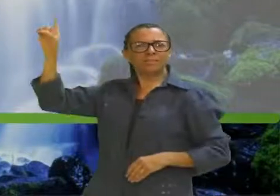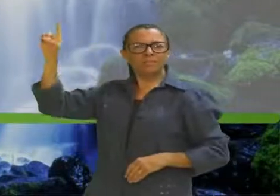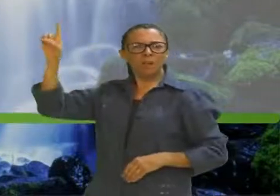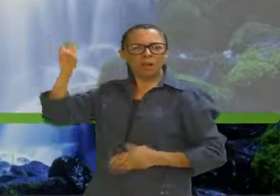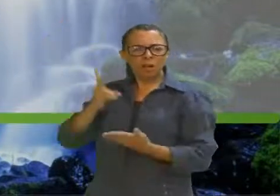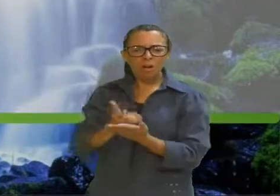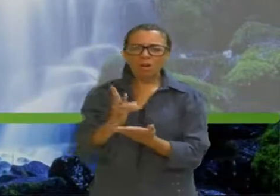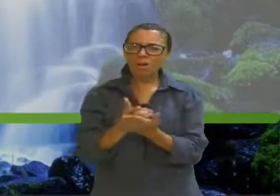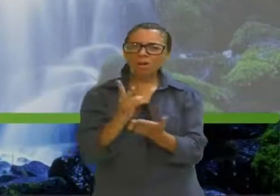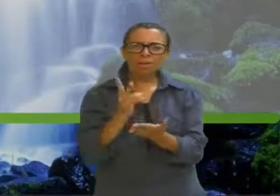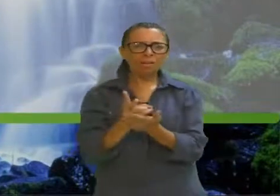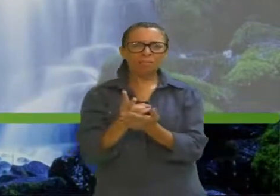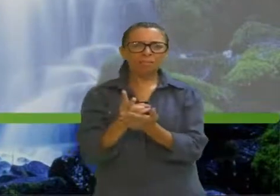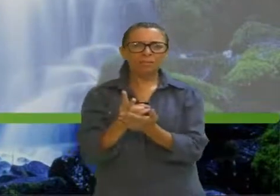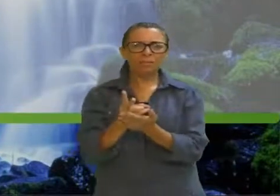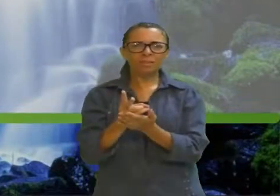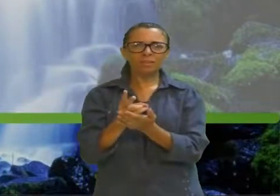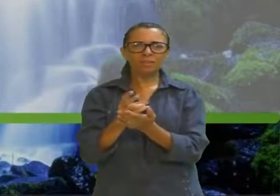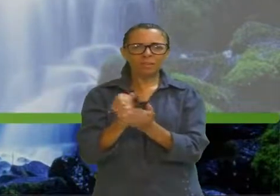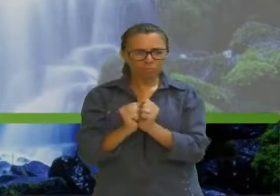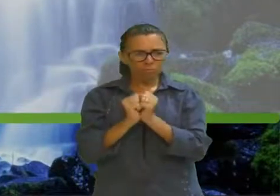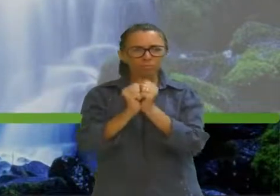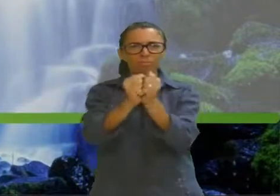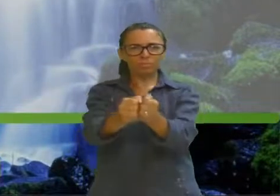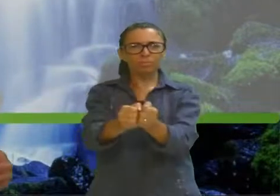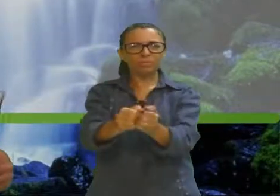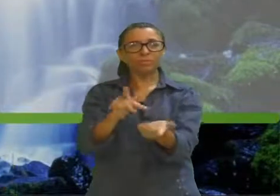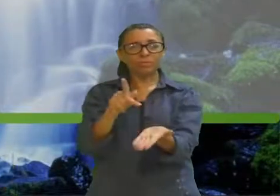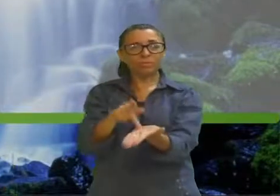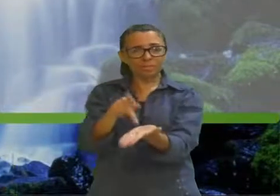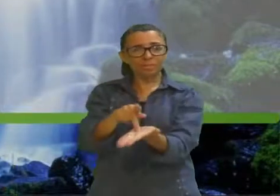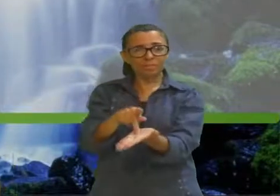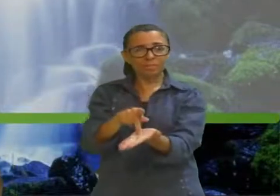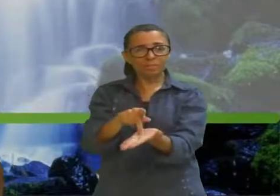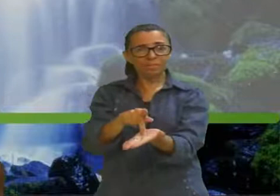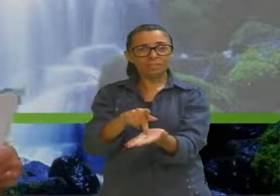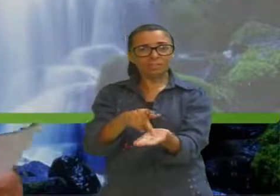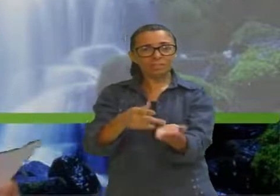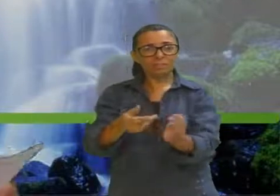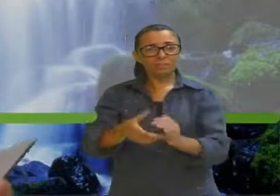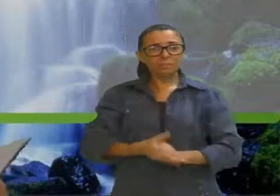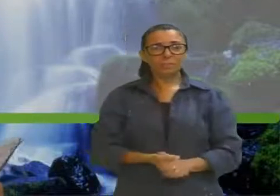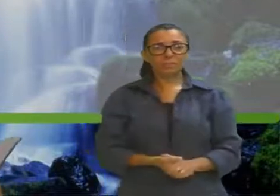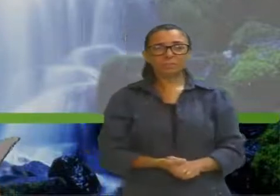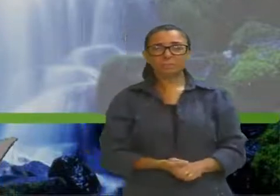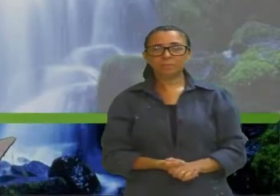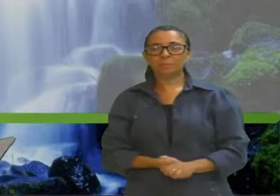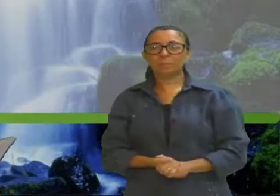respeita a mim e a você. Às vezes a gente não estamos dando abertura